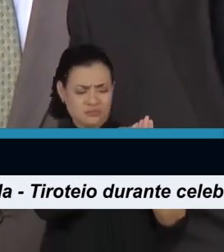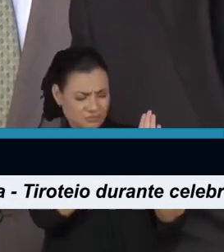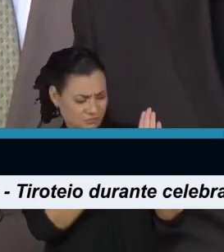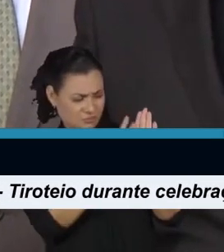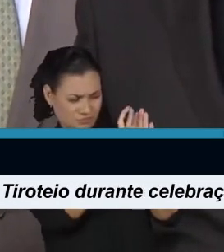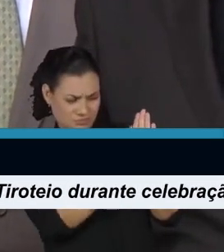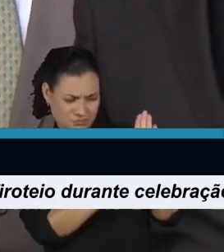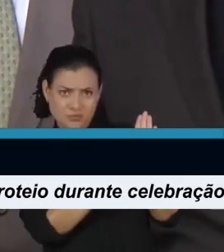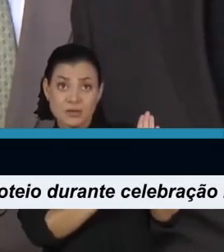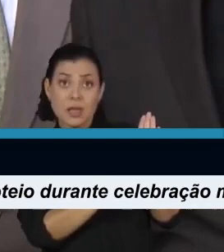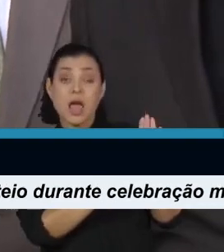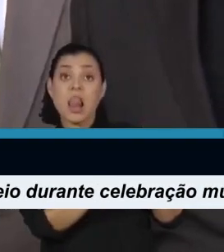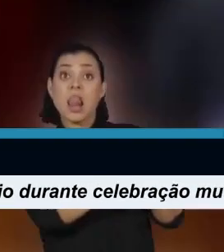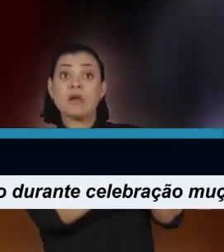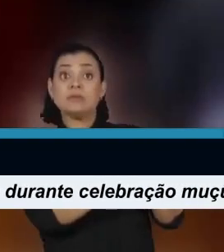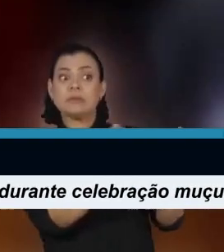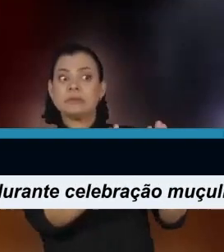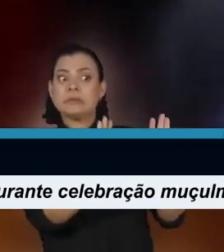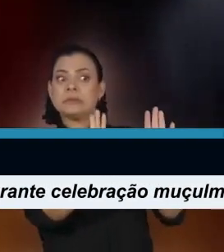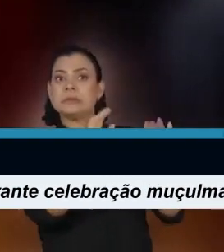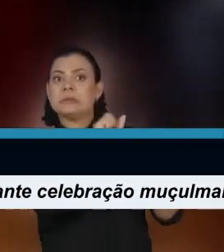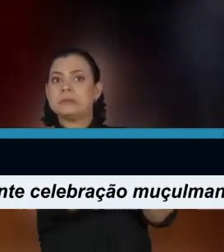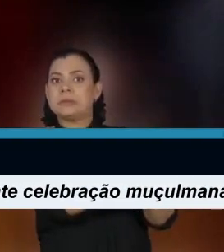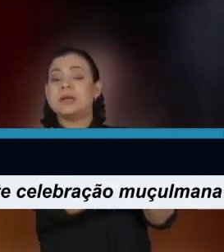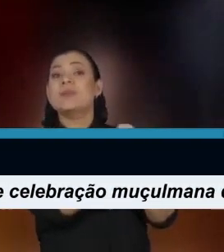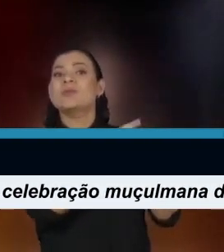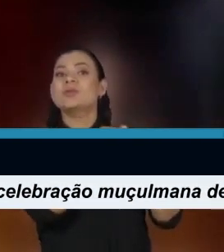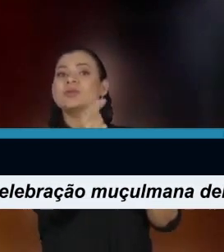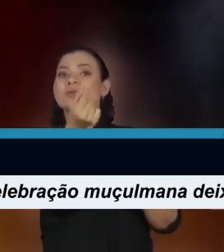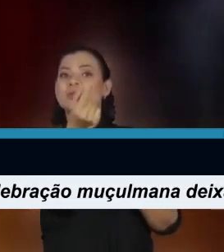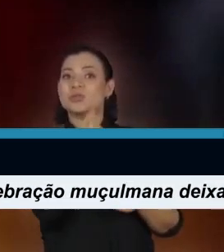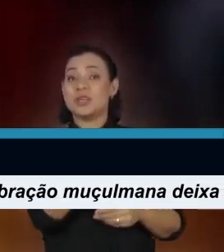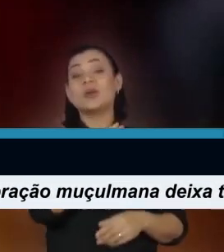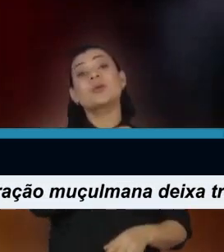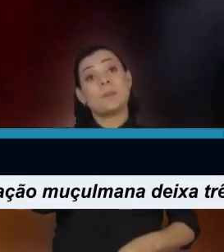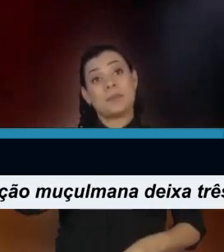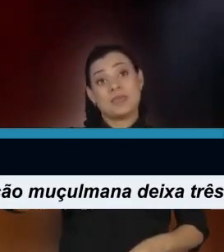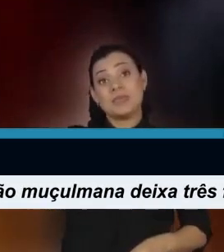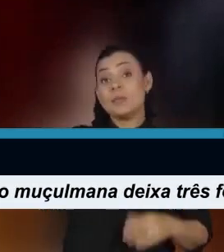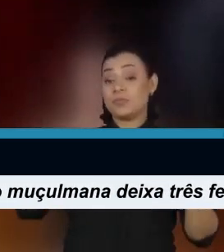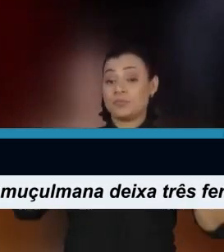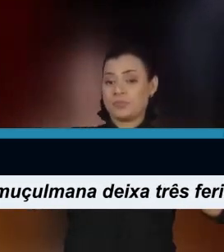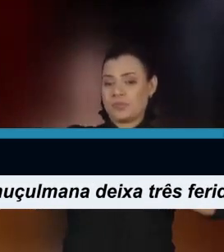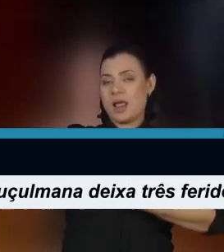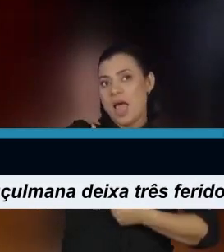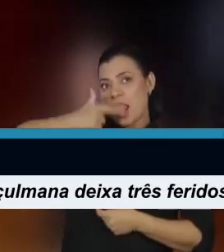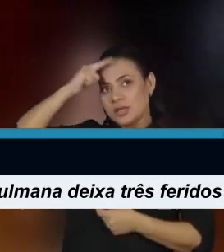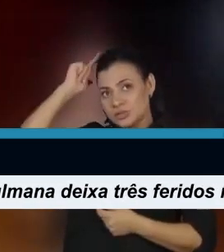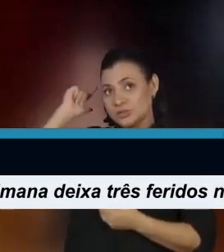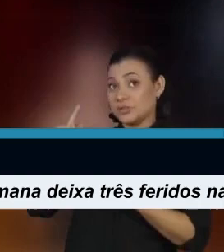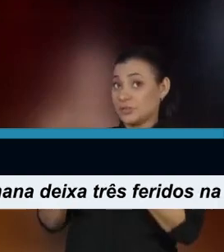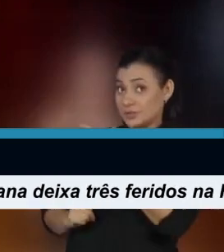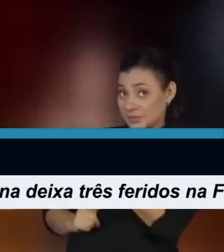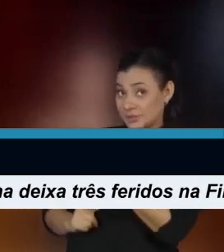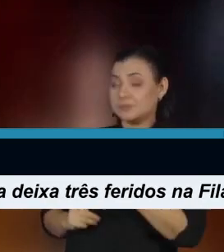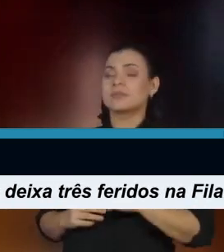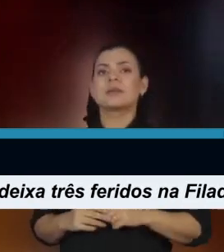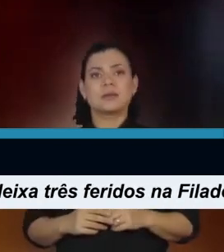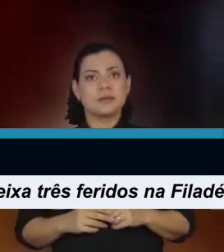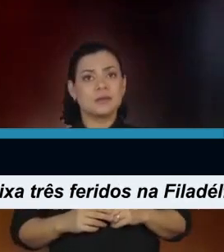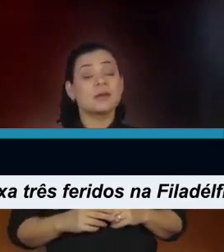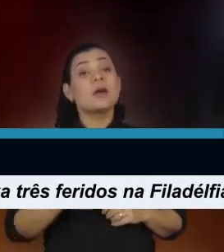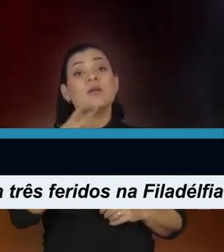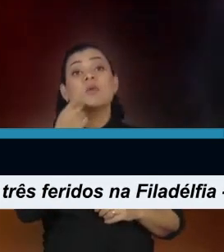Lava Jato desistir da ideia, e o dinheiro, por decisão do ministro Alexandre de Moraes, do Supremo Tribunal Federal,